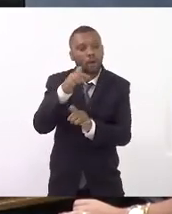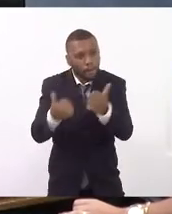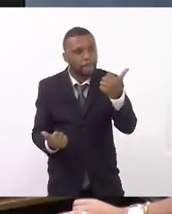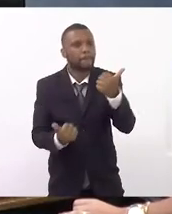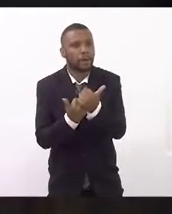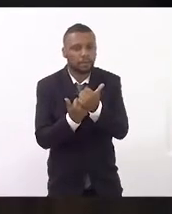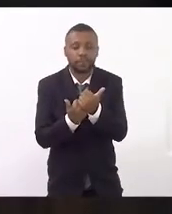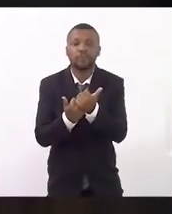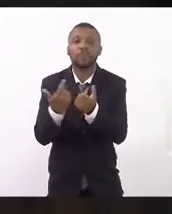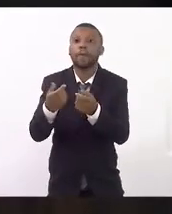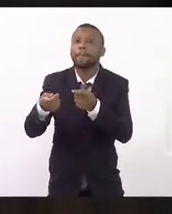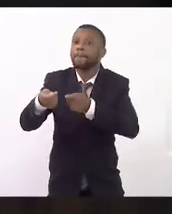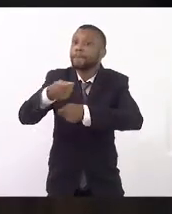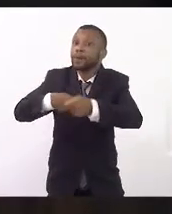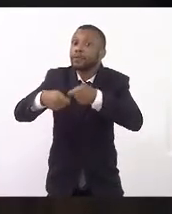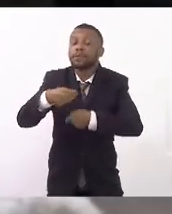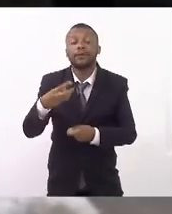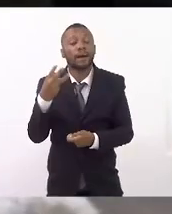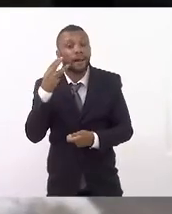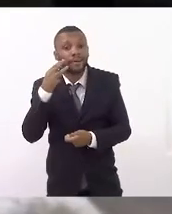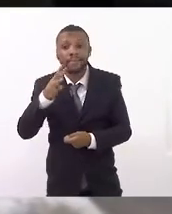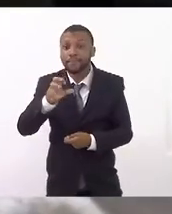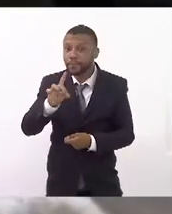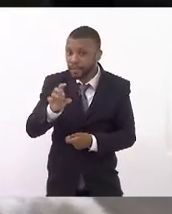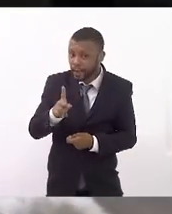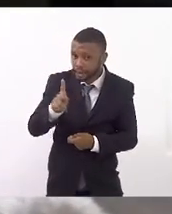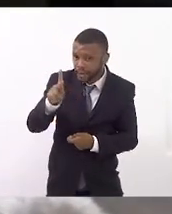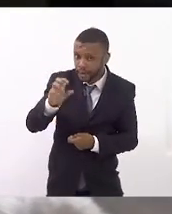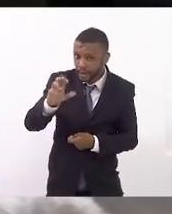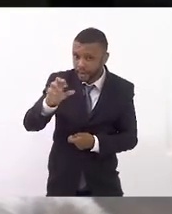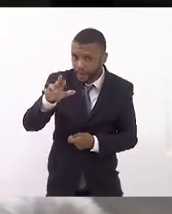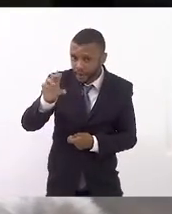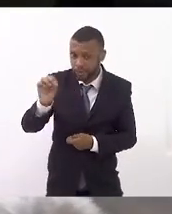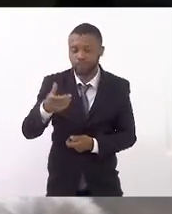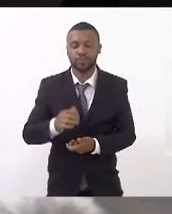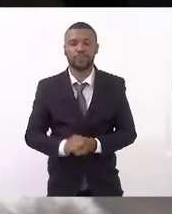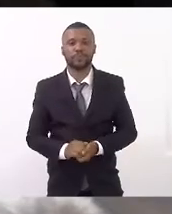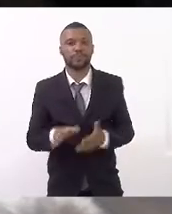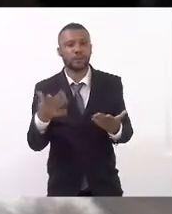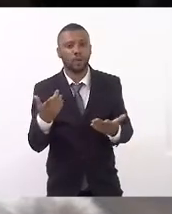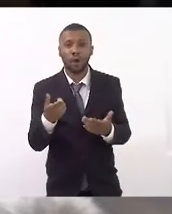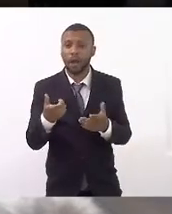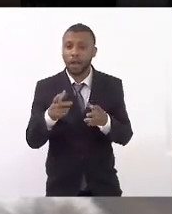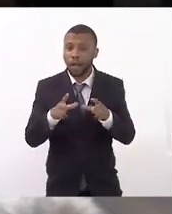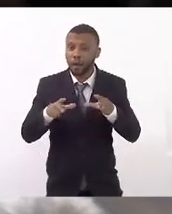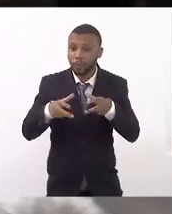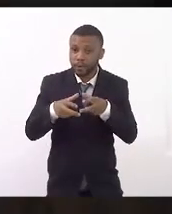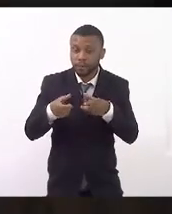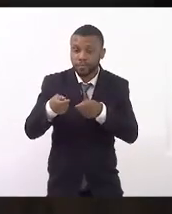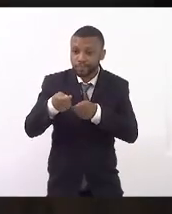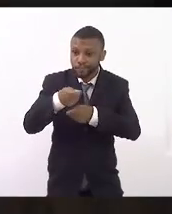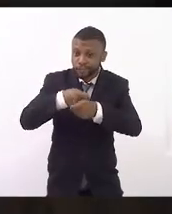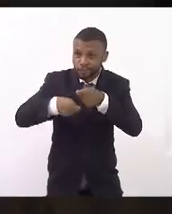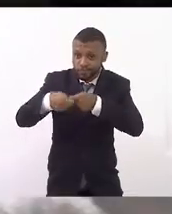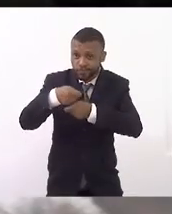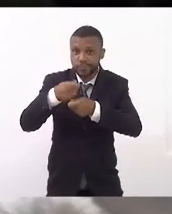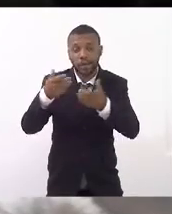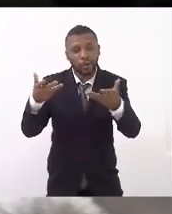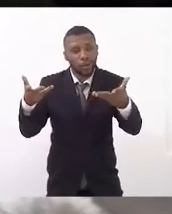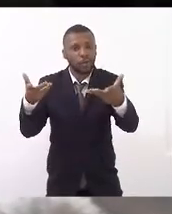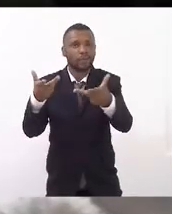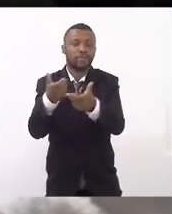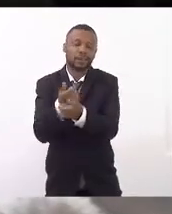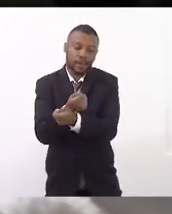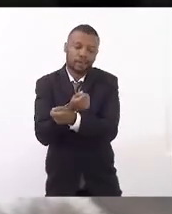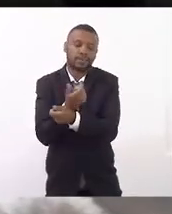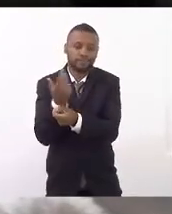favorável. Pela Economia, Valdeir Carneiro. A Comissão de Economia vai reproduzir o parecer... O douto parecer... Qualificado da Comissão